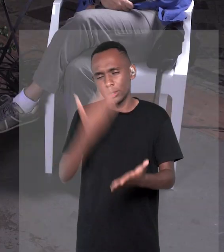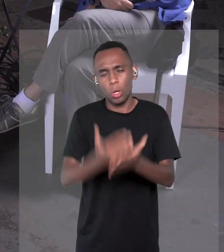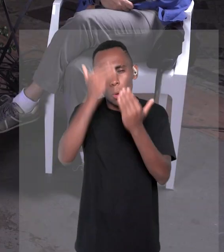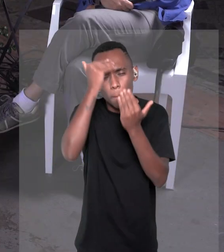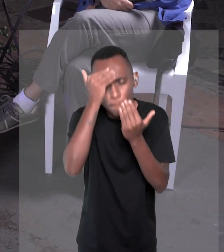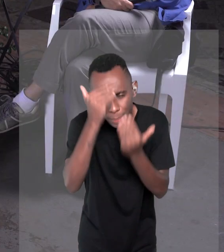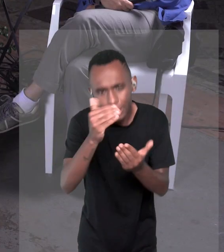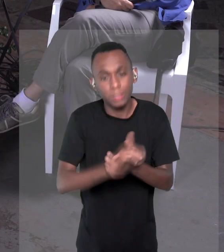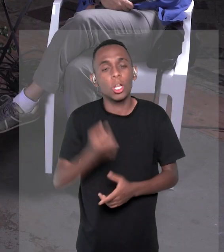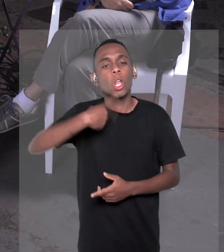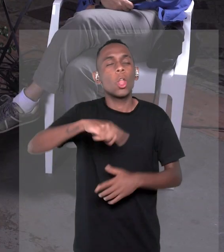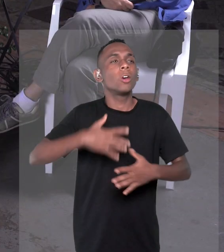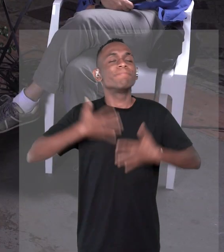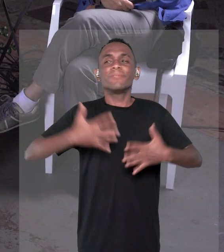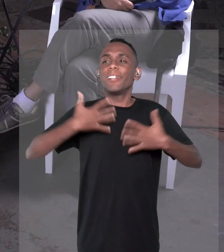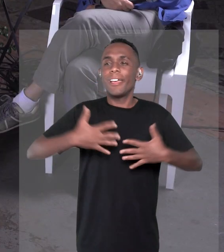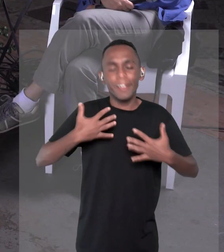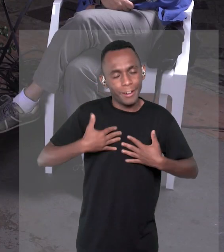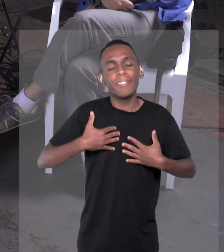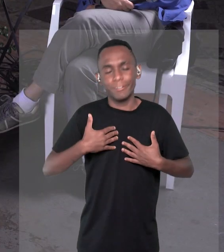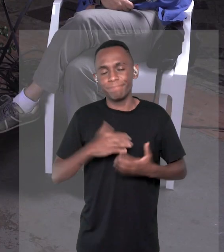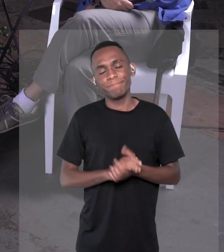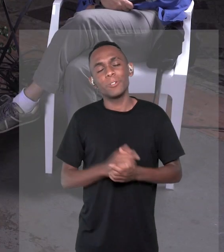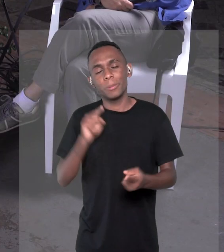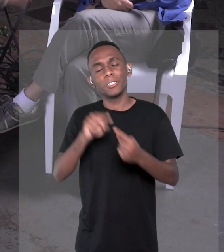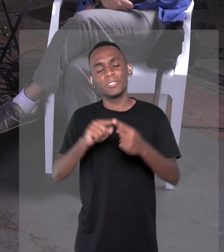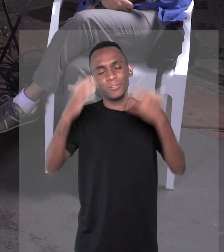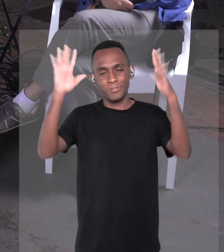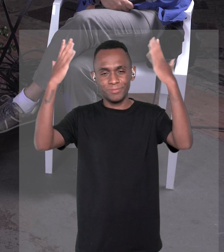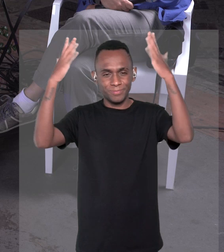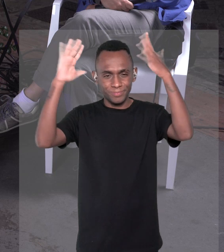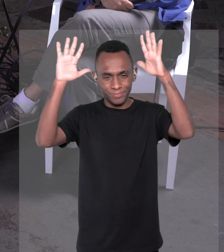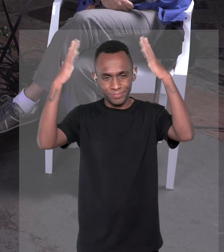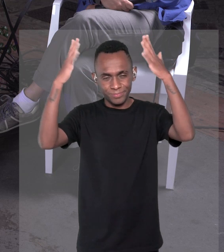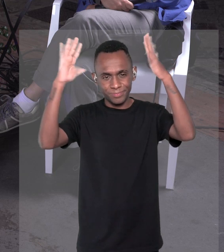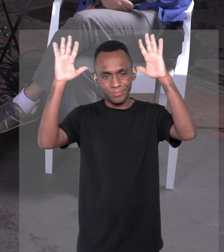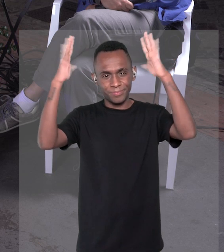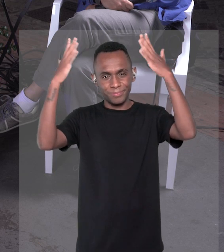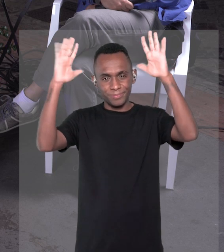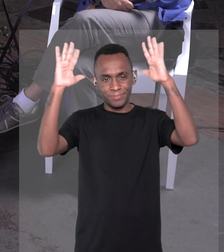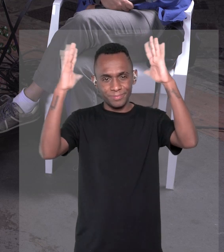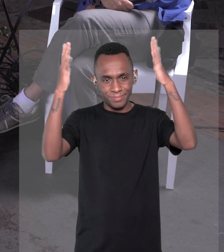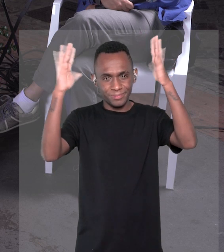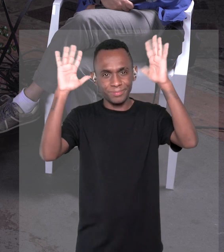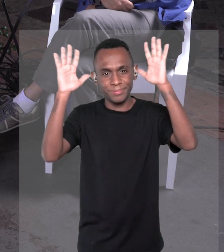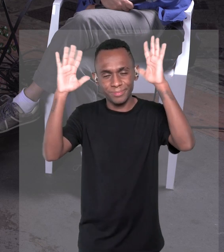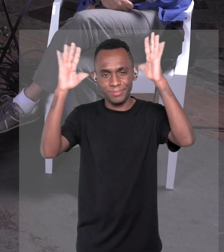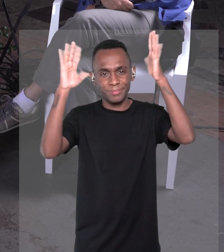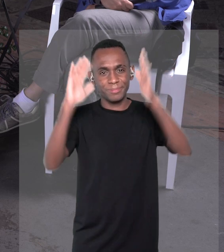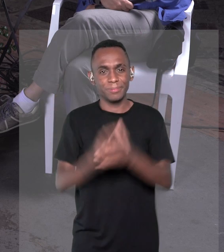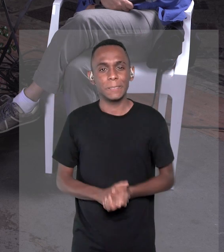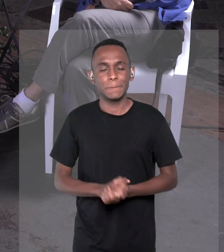esse público passar esse recado adiante, eu terei dado por bem empregado todo o trabalho,